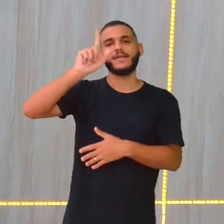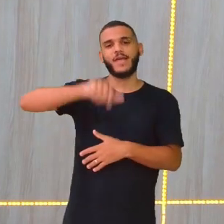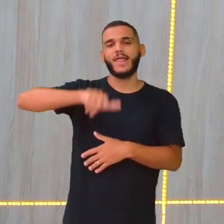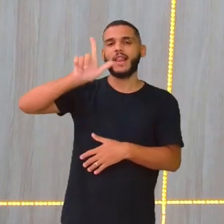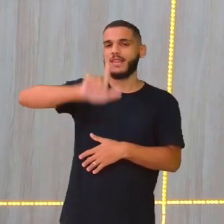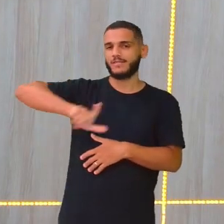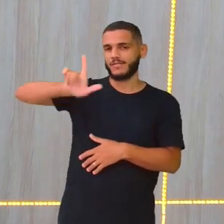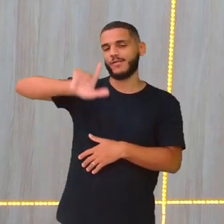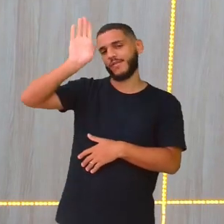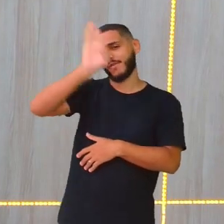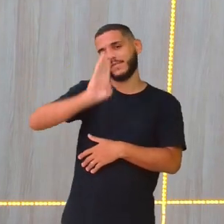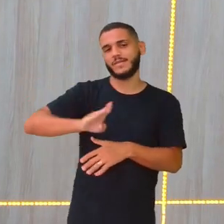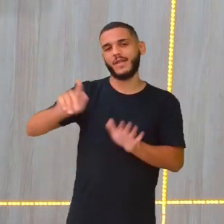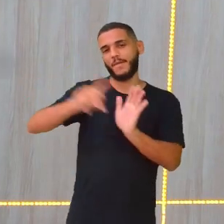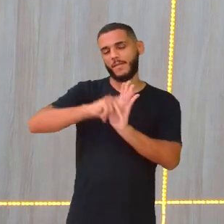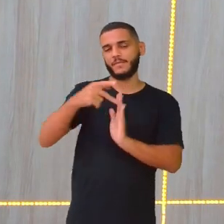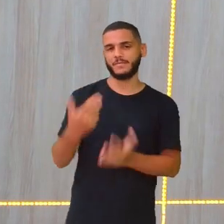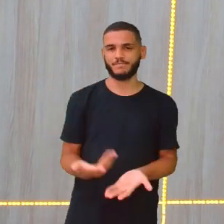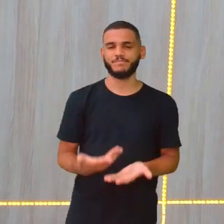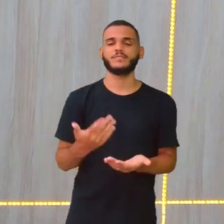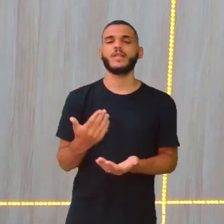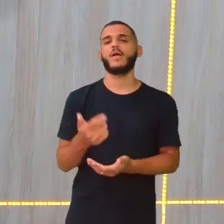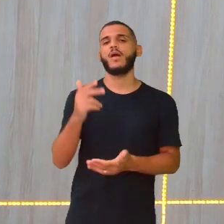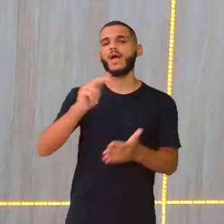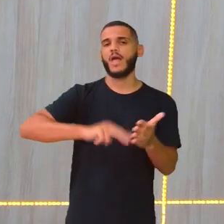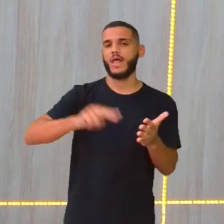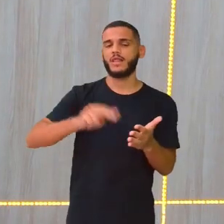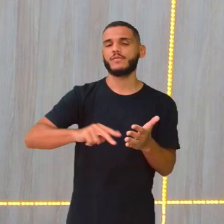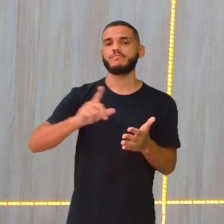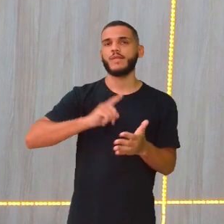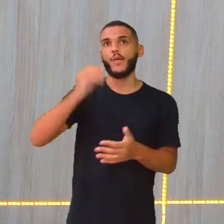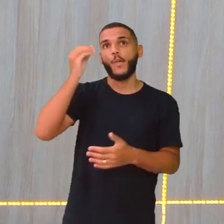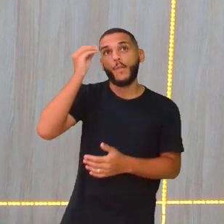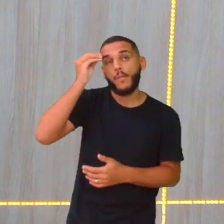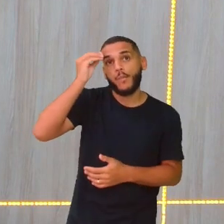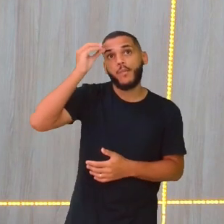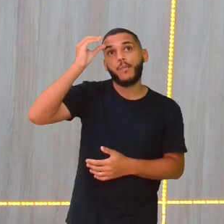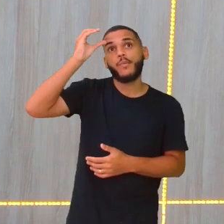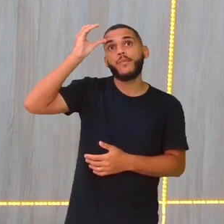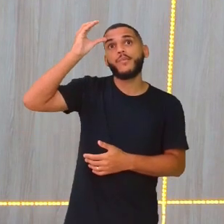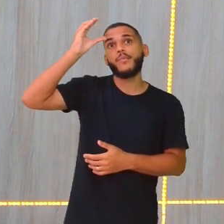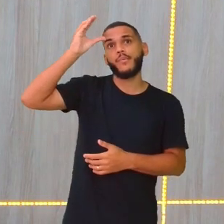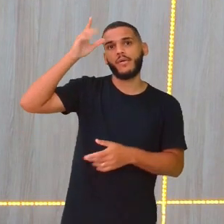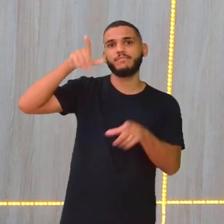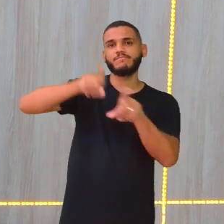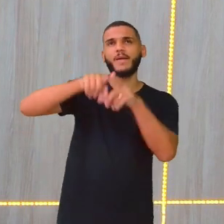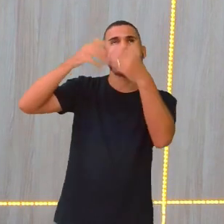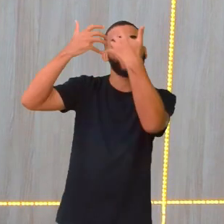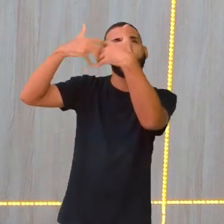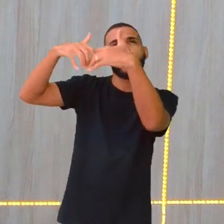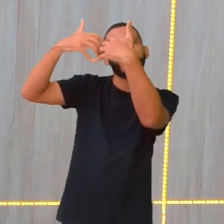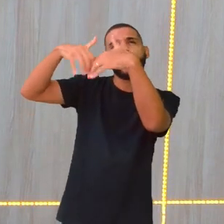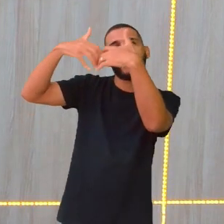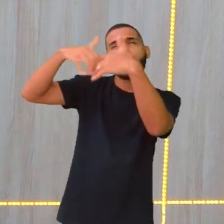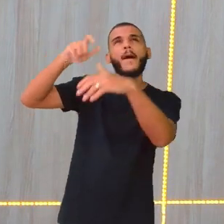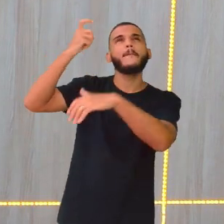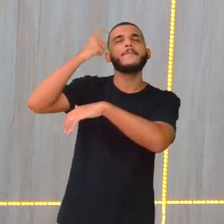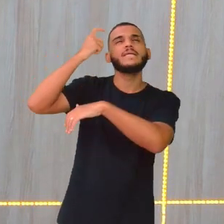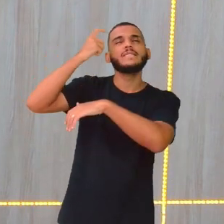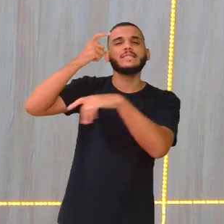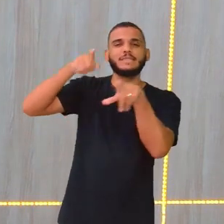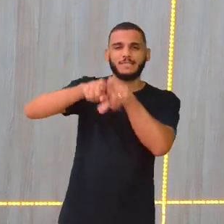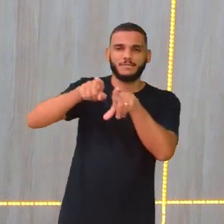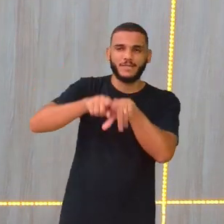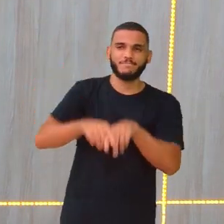brasileira, cuja leitura vai o quê? Nos enriquecer, vai nos fazer refletir, vai nos deleitar também, né?